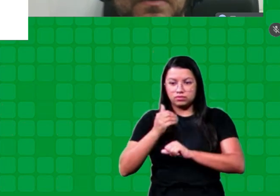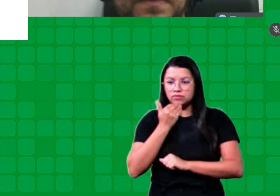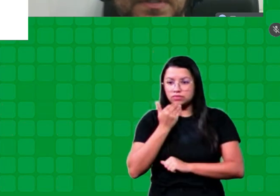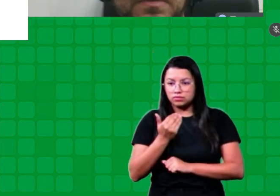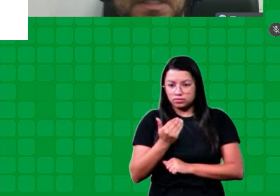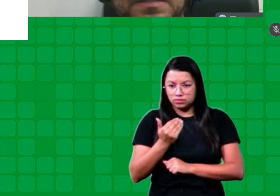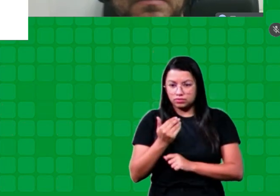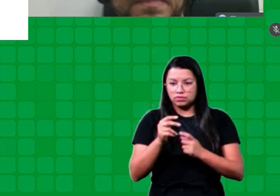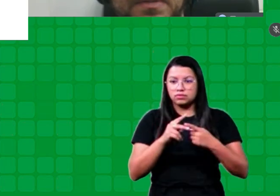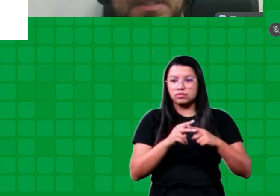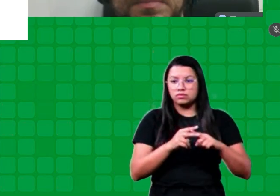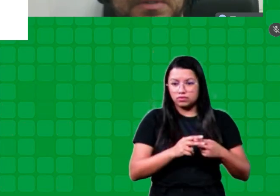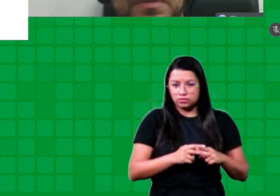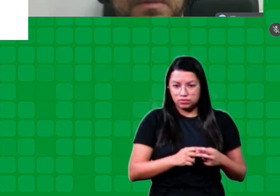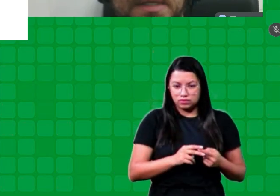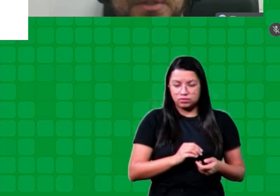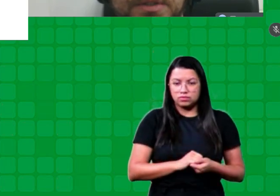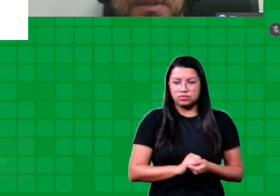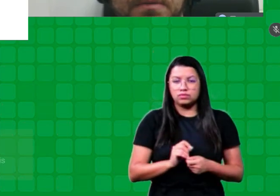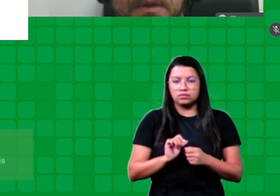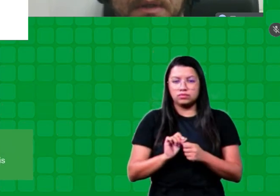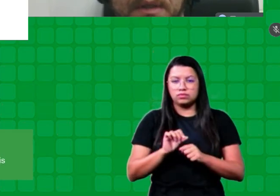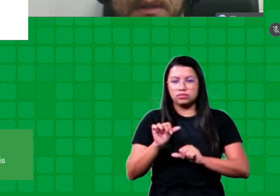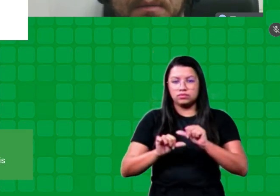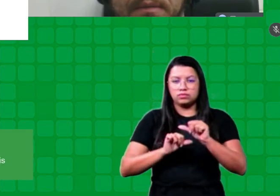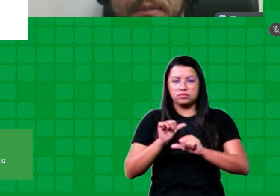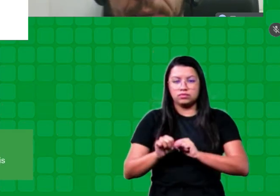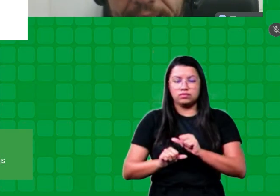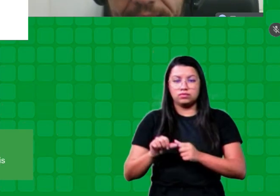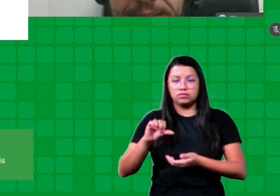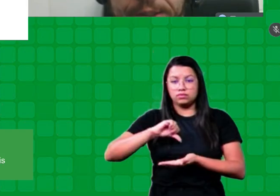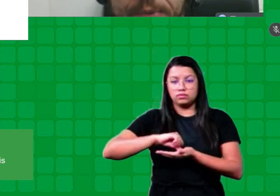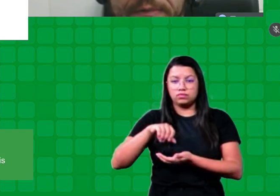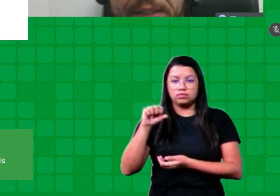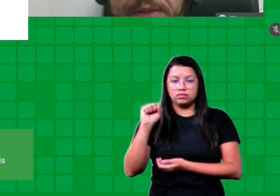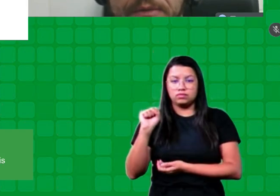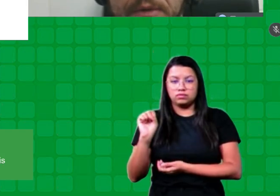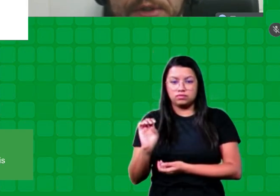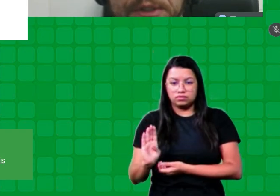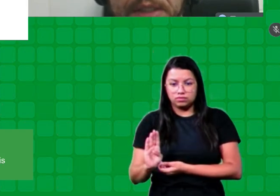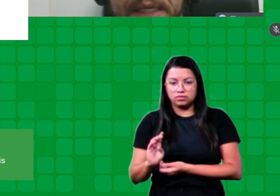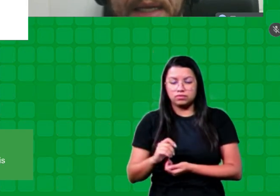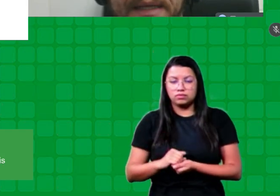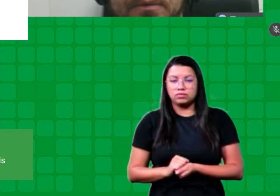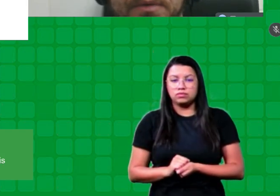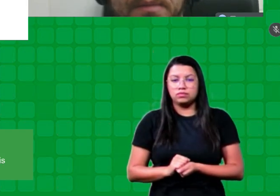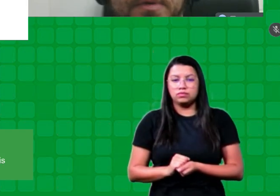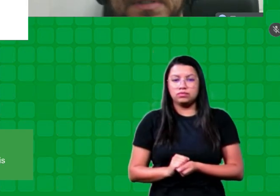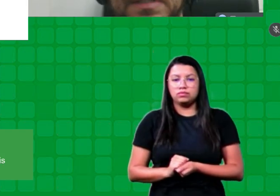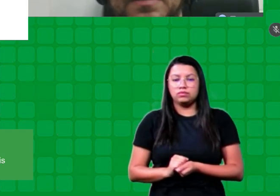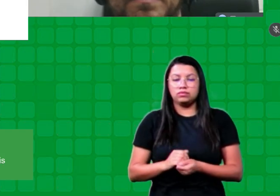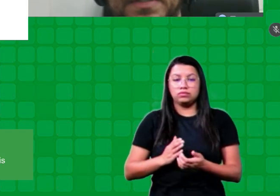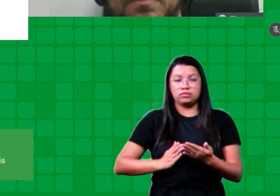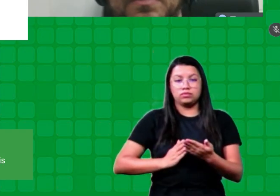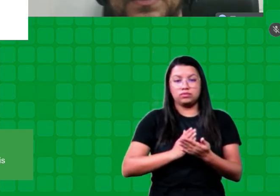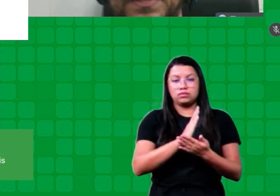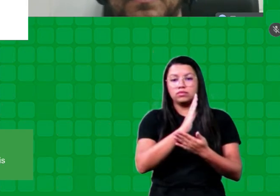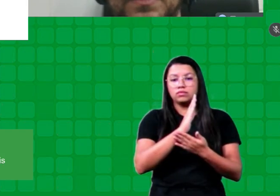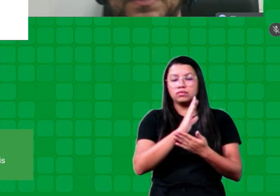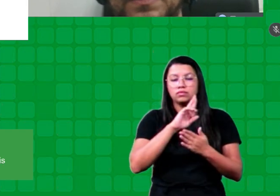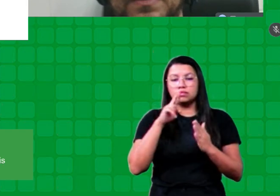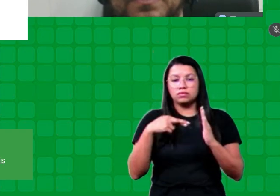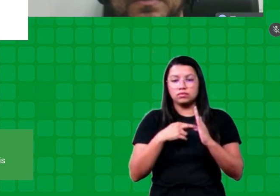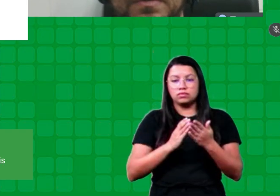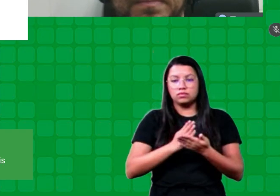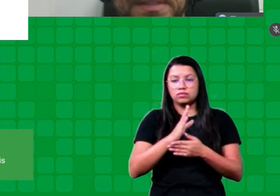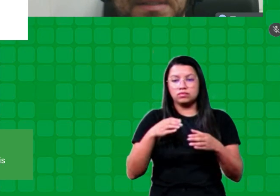corrigidas, feita alteração pelo Campo São Sebastião, parecer de aprovação do COGEM, relato e aprovação pelo Conselho